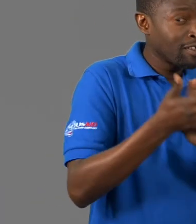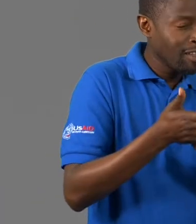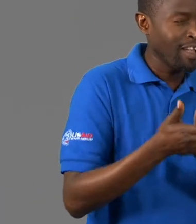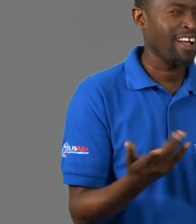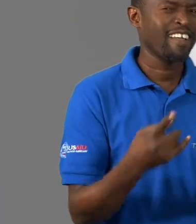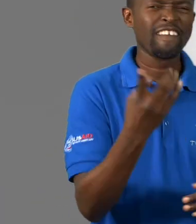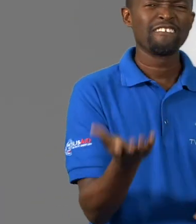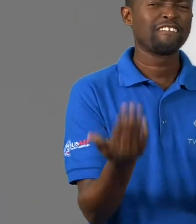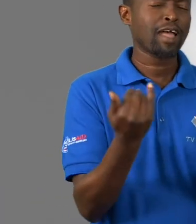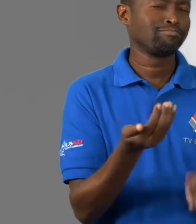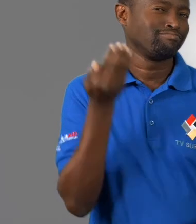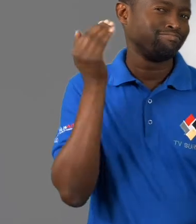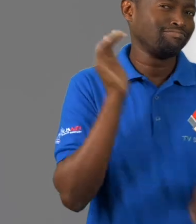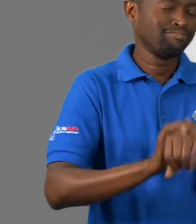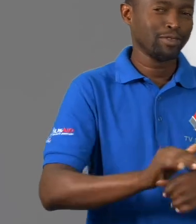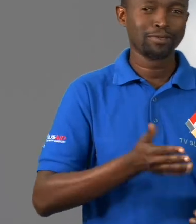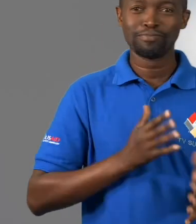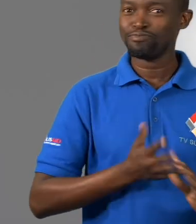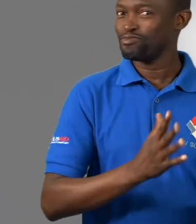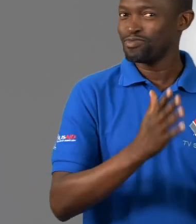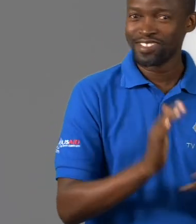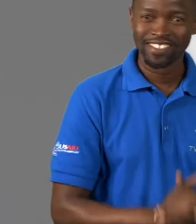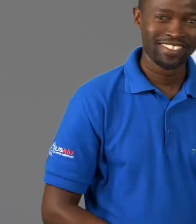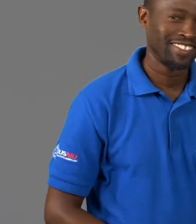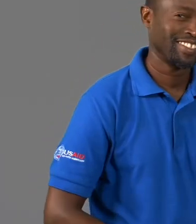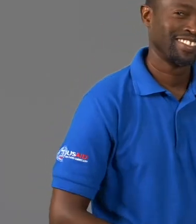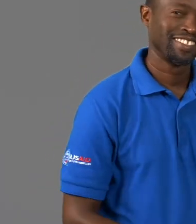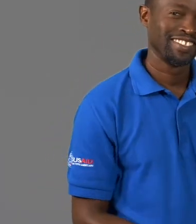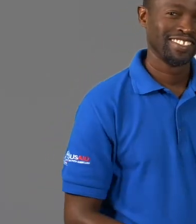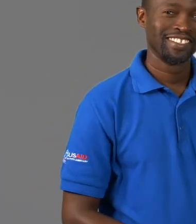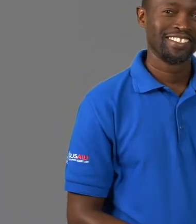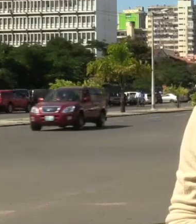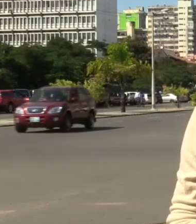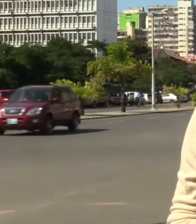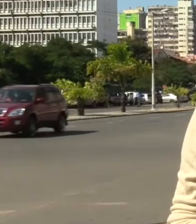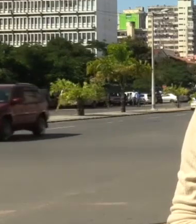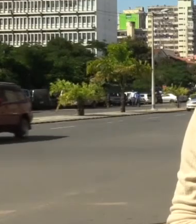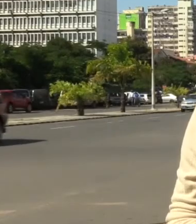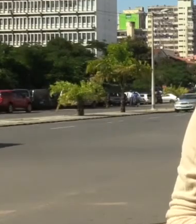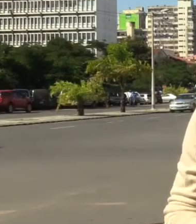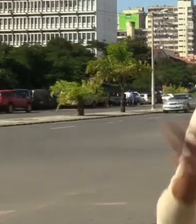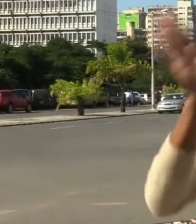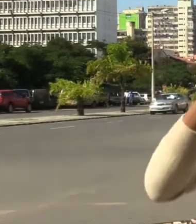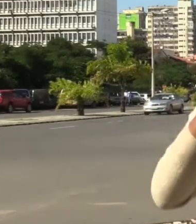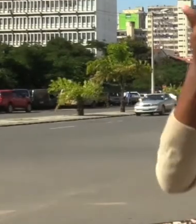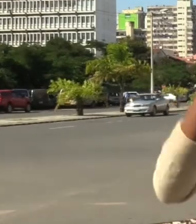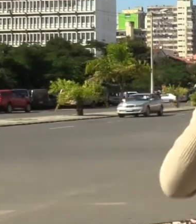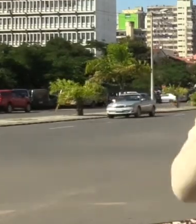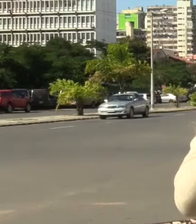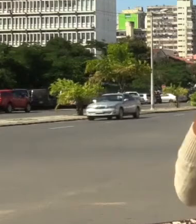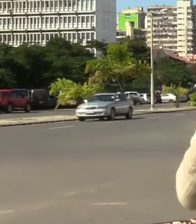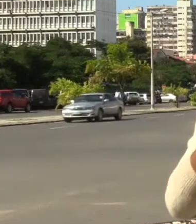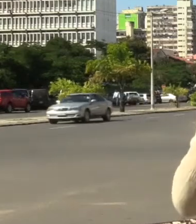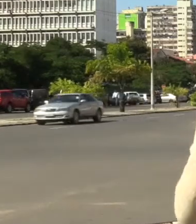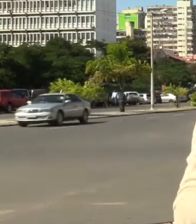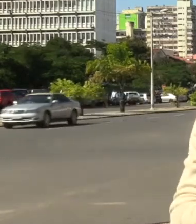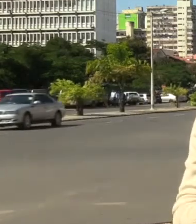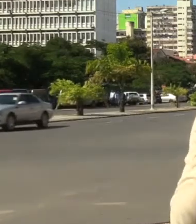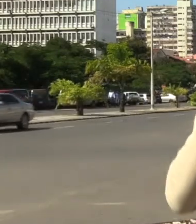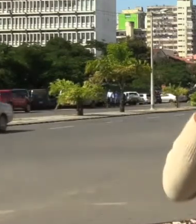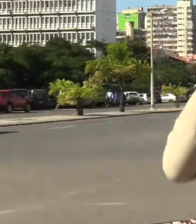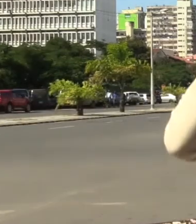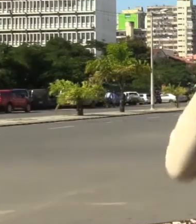sairá um expert. Claro, se continuar a praticar. Olá! Seja bem-vindo ao Espaço de Língua